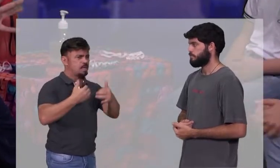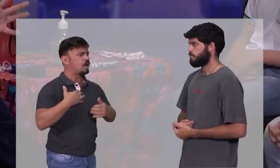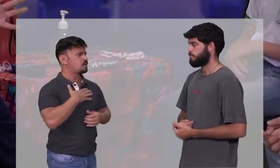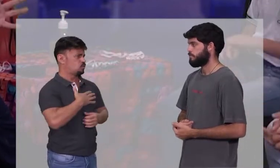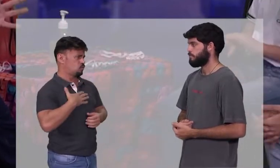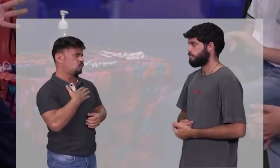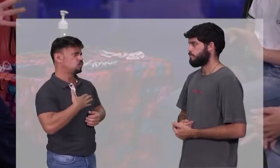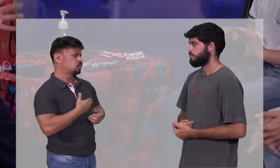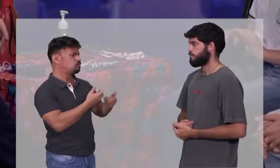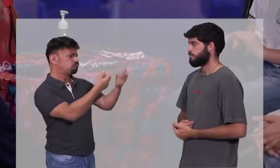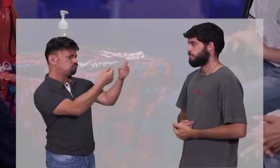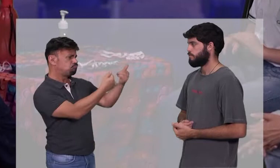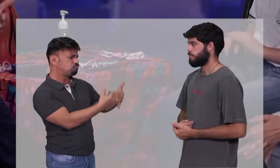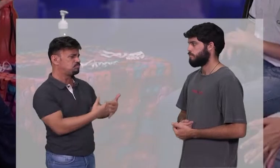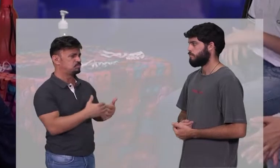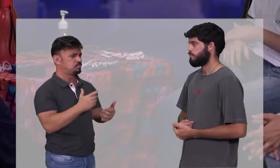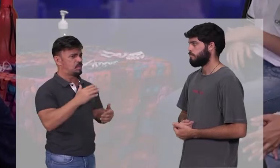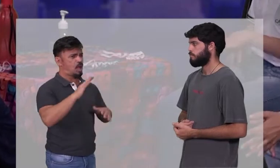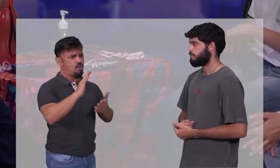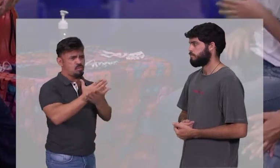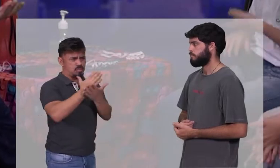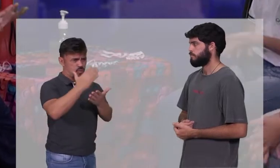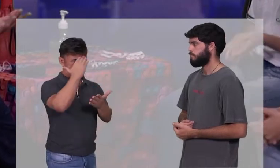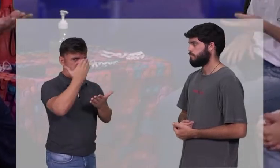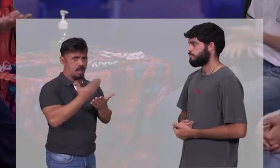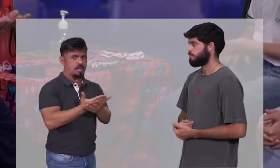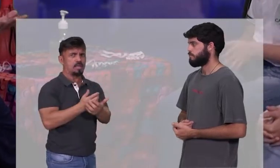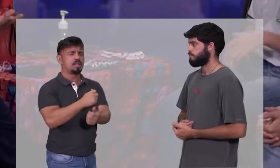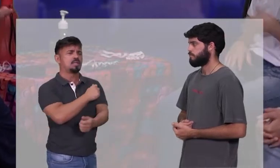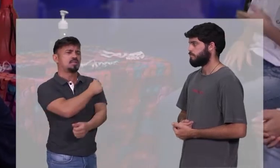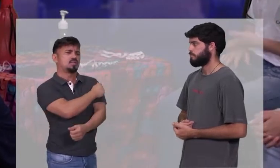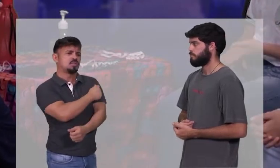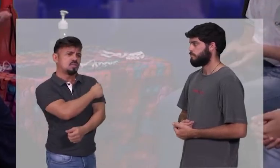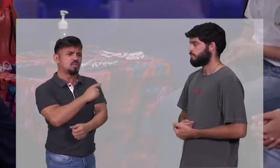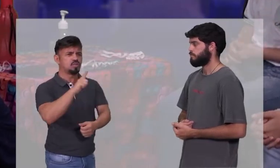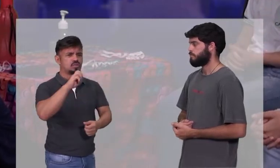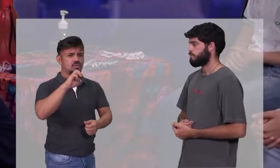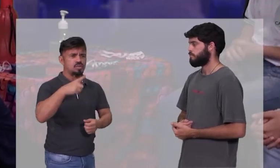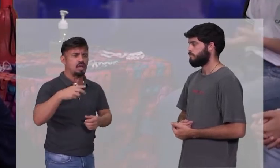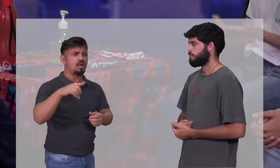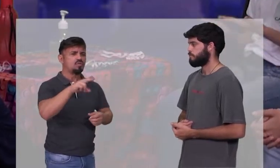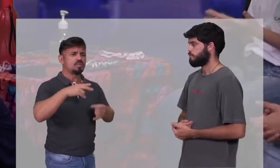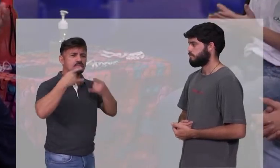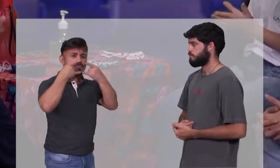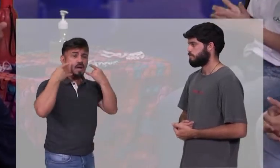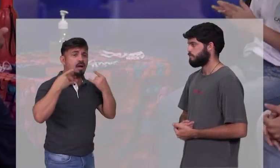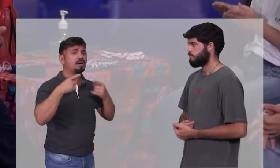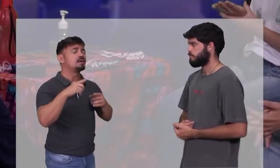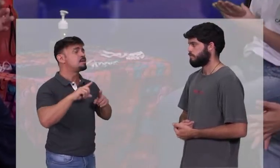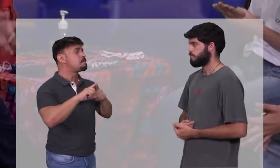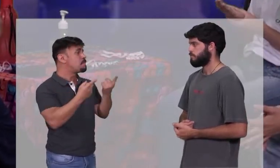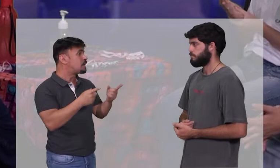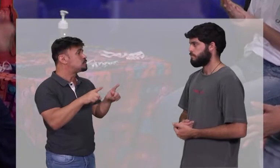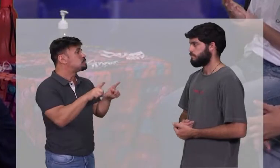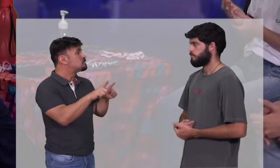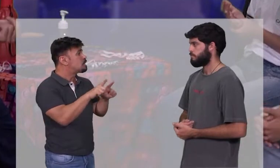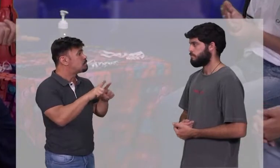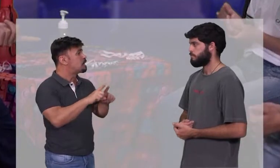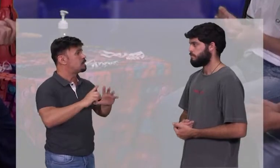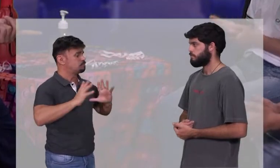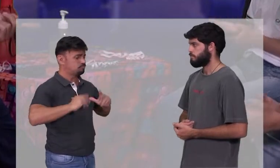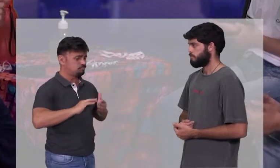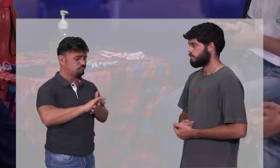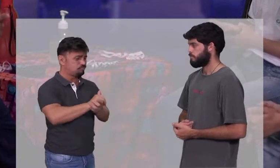gostei muito disso, né, gente? Pra quem ainda não acredita, lembre de usar o álcool em gel, usar a máscara, né? Se sentir bem. Mas além